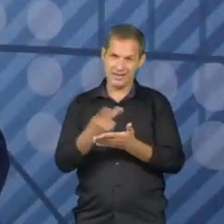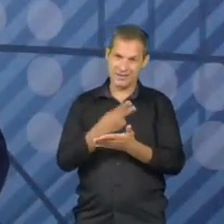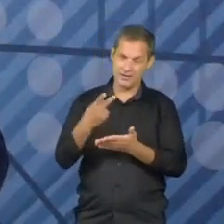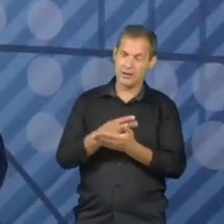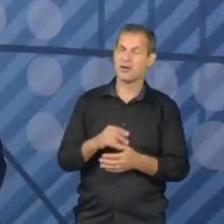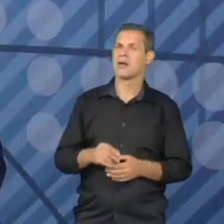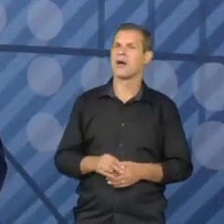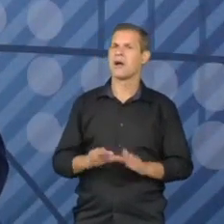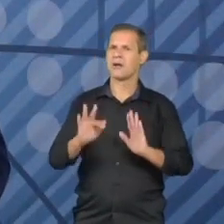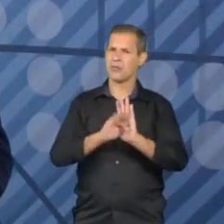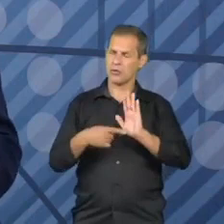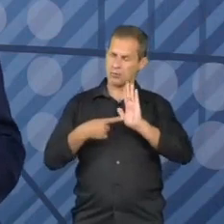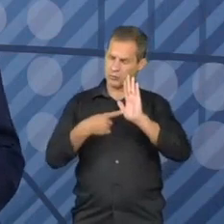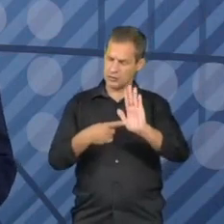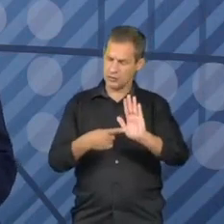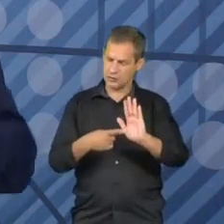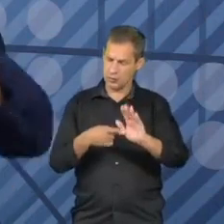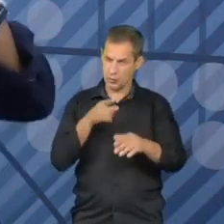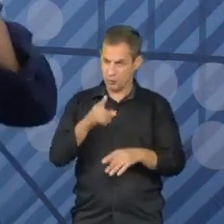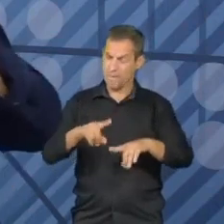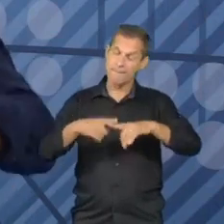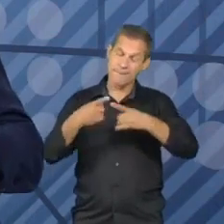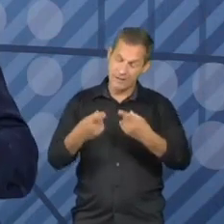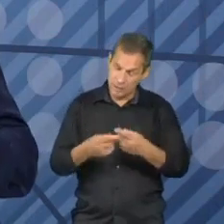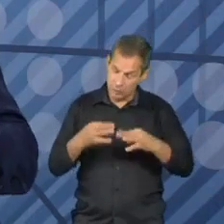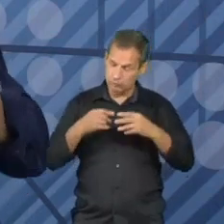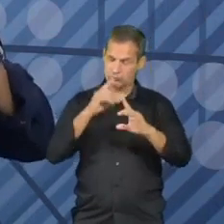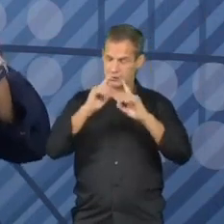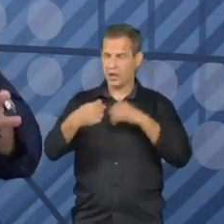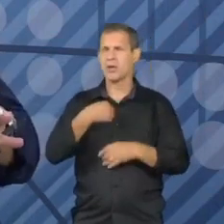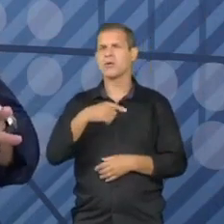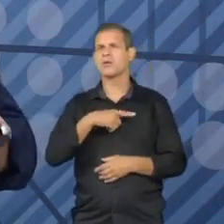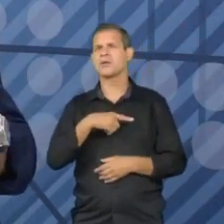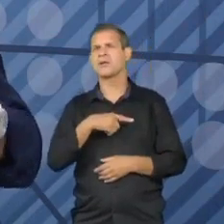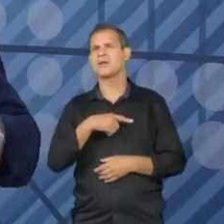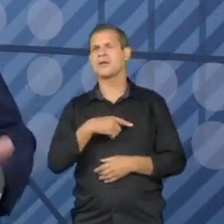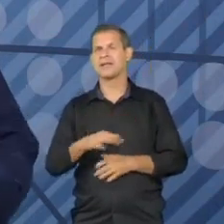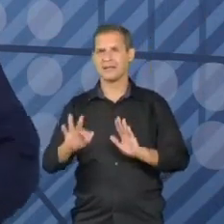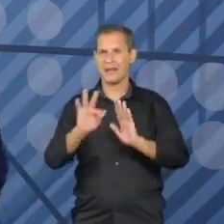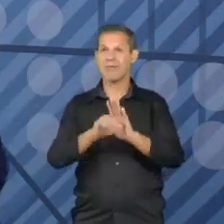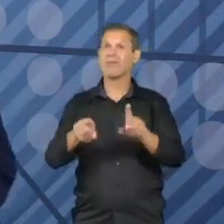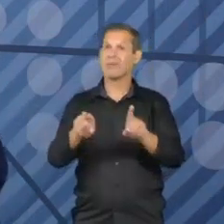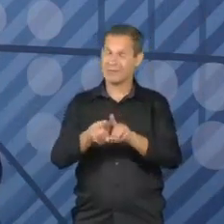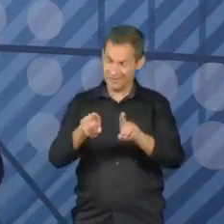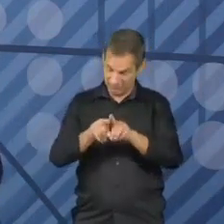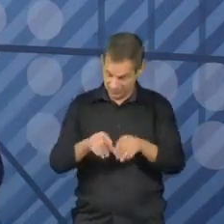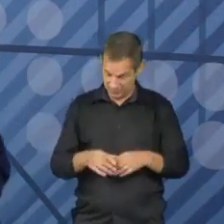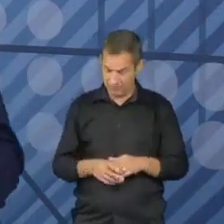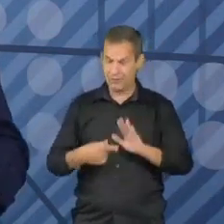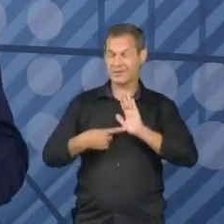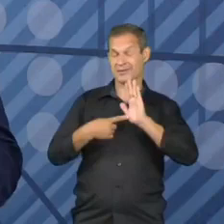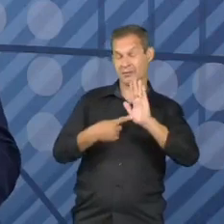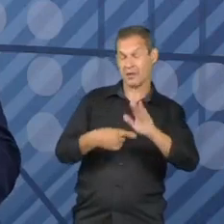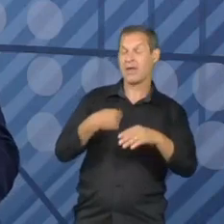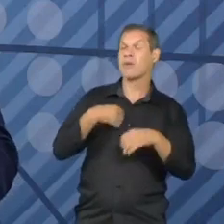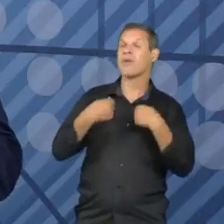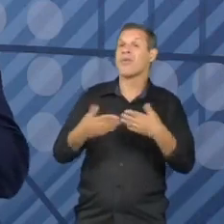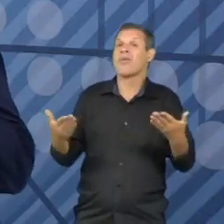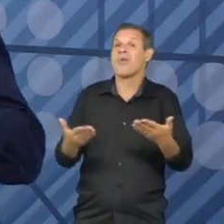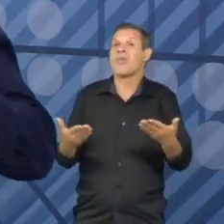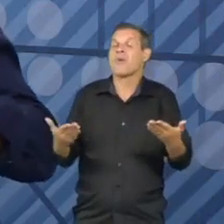vai ser mostrada para vocês. Todos os dados que eu tenho para colocar nessa fórmula também vai ser apresentado. Eu preciso